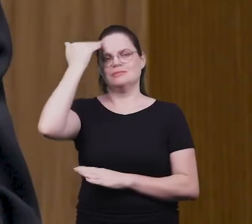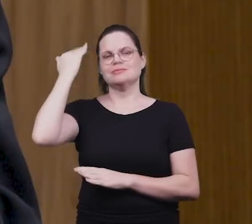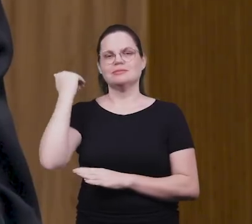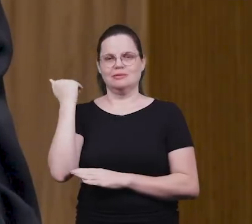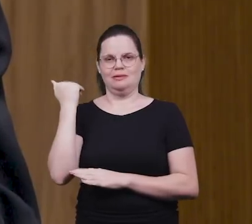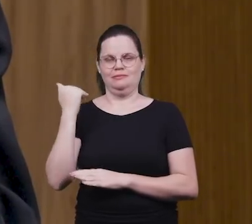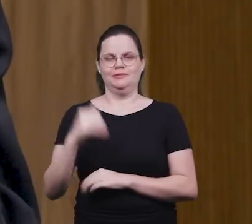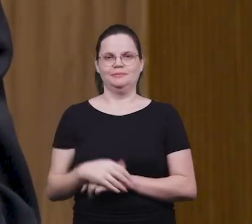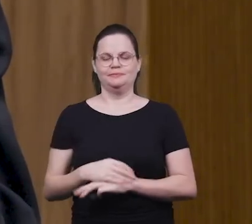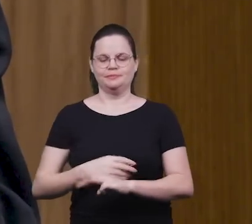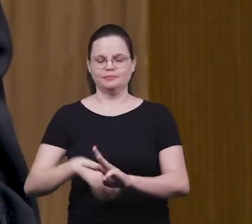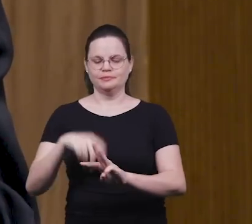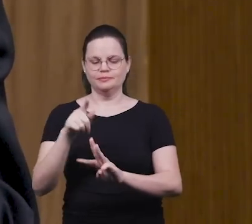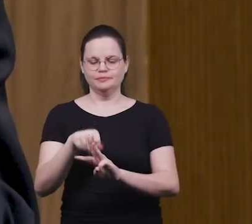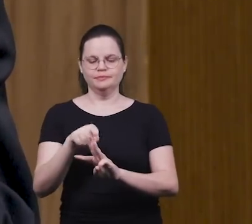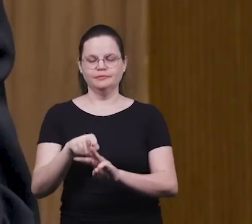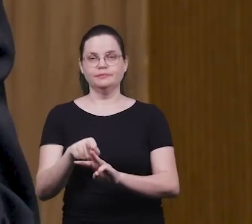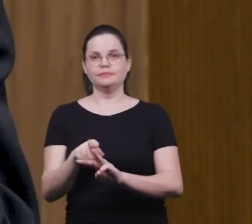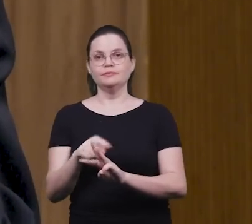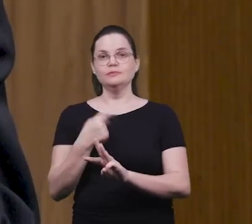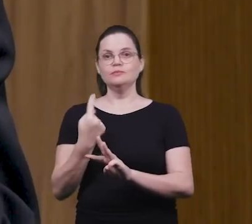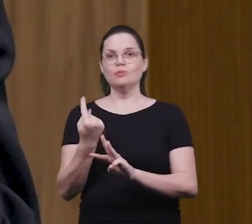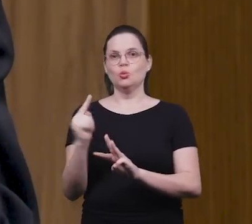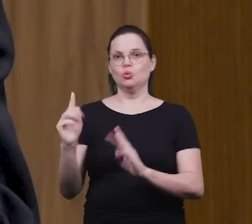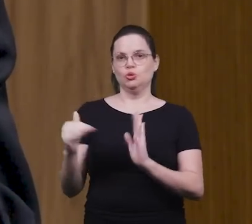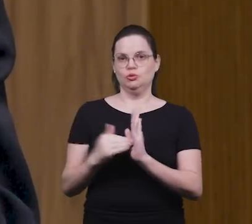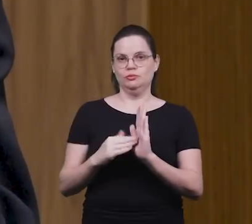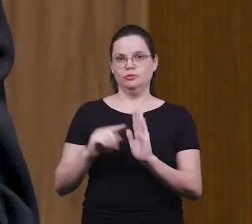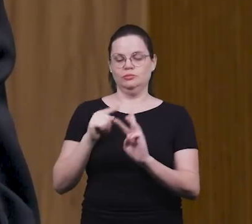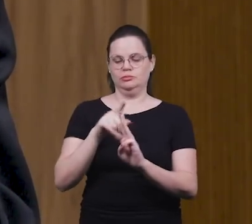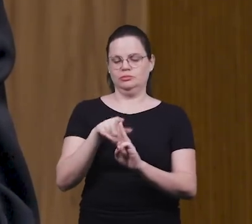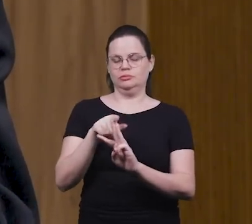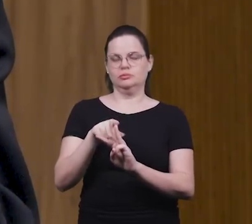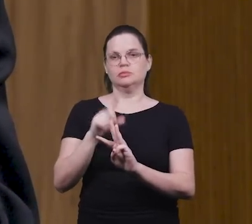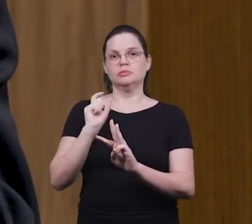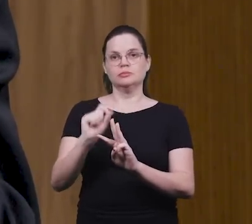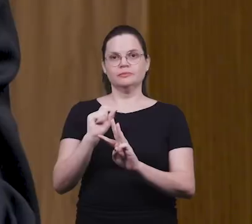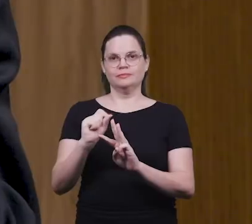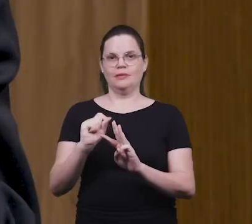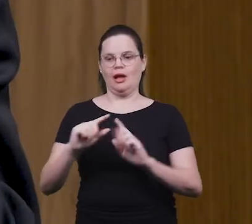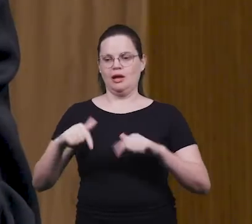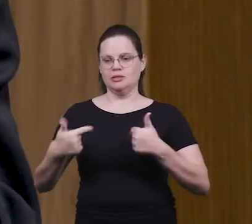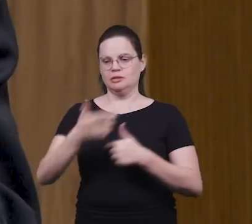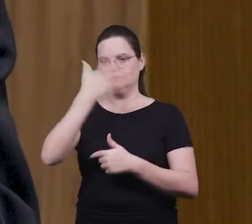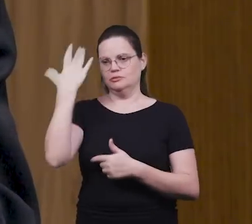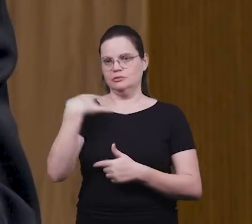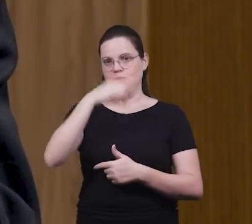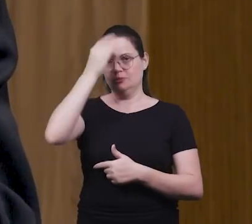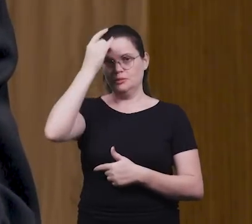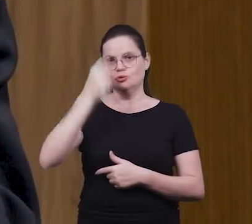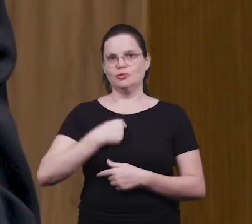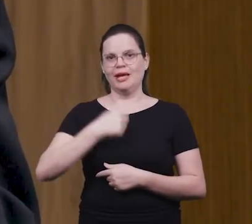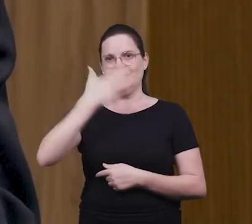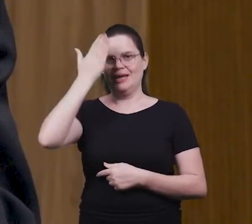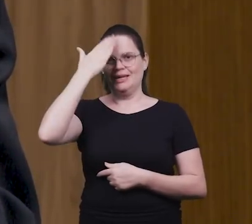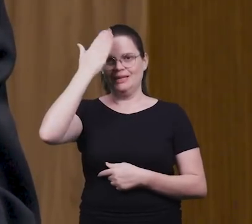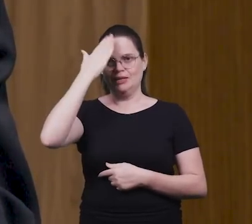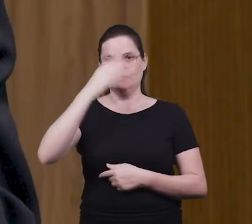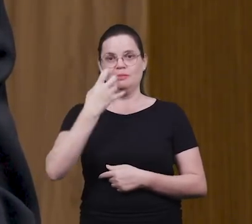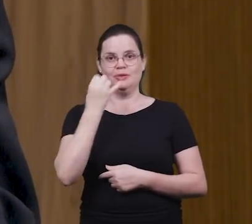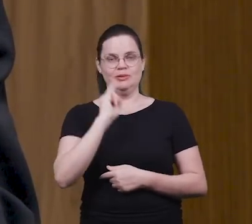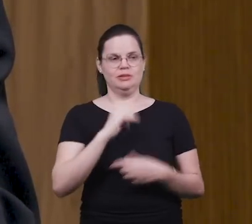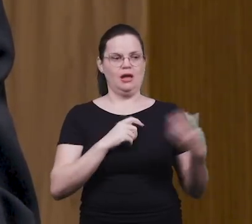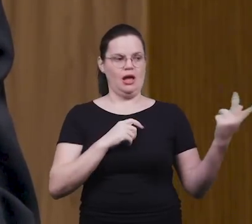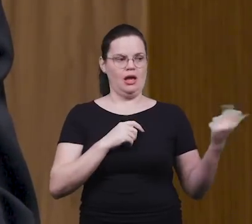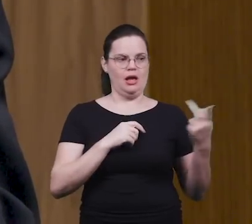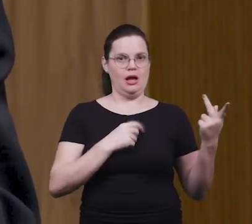fim. Por último, tem o terceiro período, a terceira operação do Espírito Santo, que é o Espírito de inteligência ou discernimento, ou seja, uma igreja que